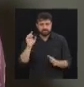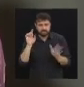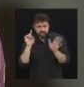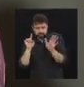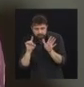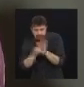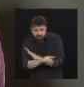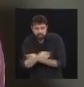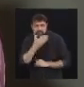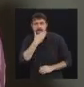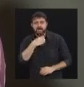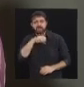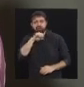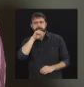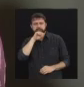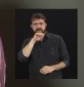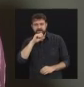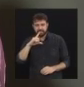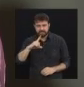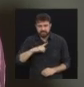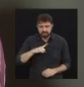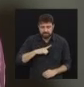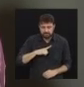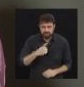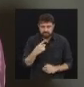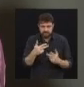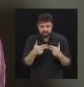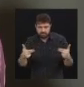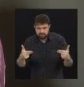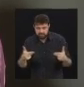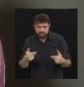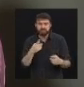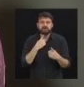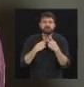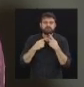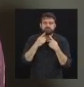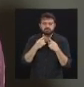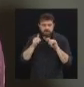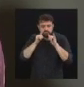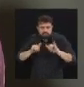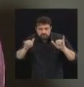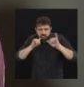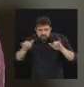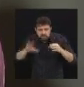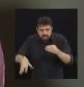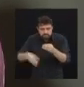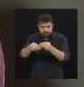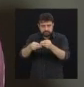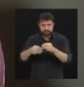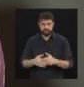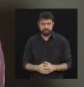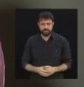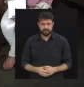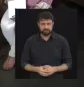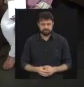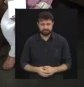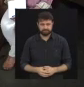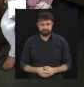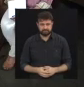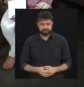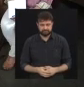queria perguntar para você, Paulo, tem alguma coisa que você gostaria de falar, de acrescentar?